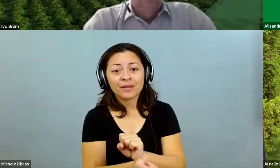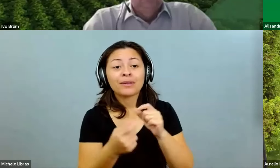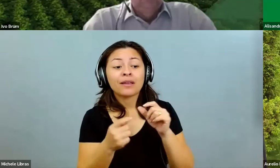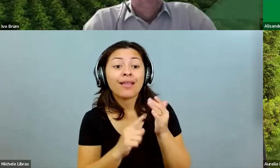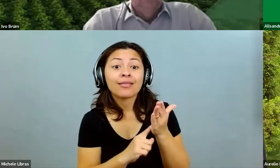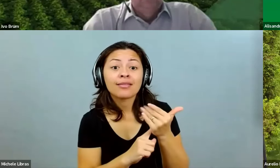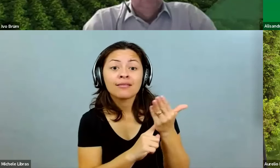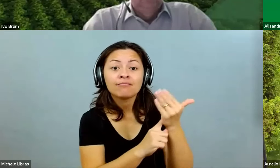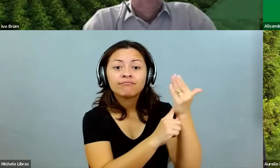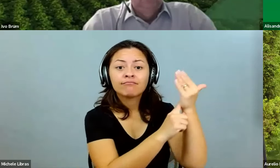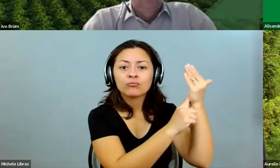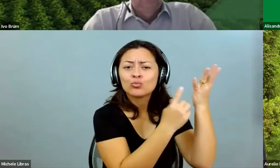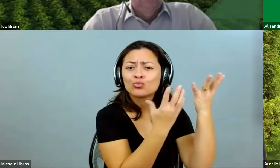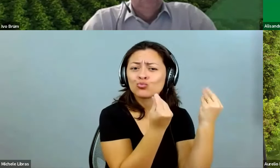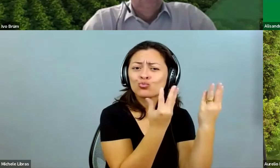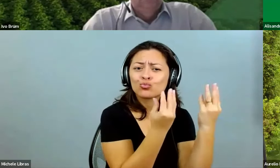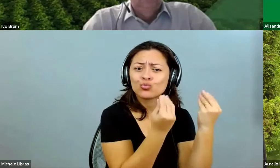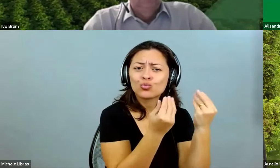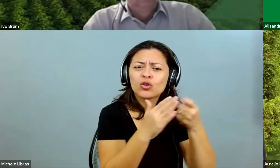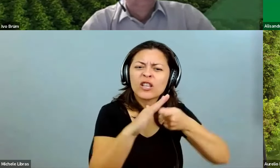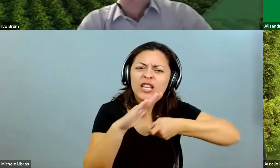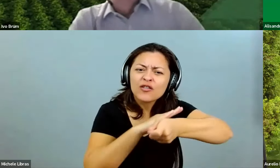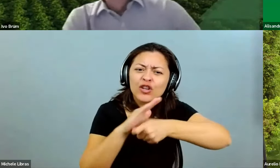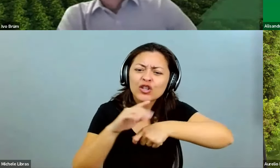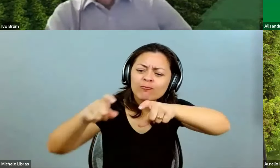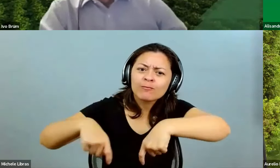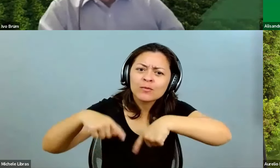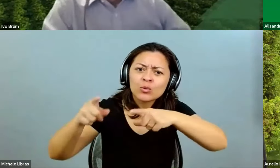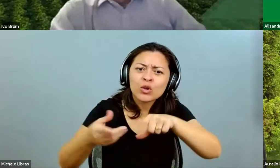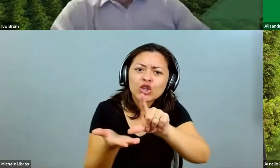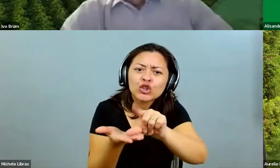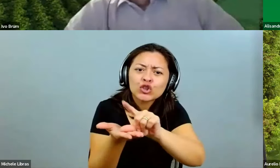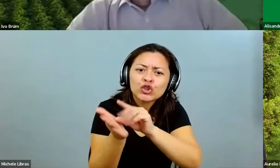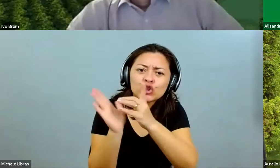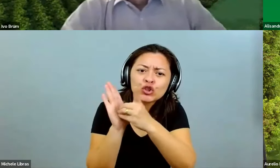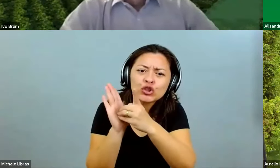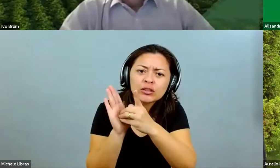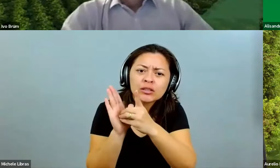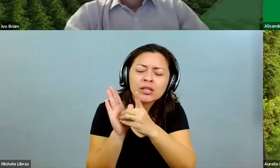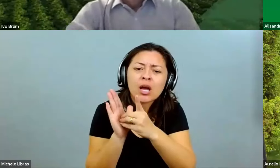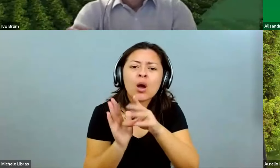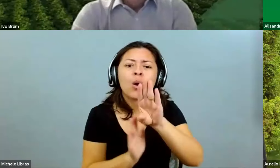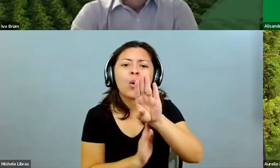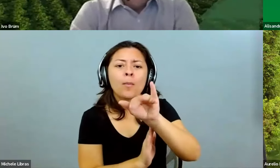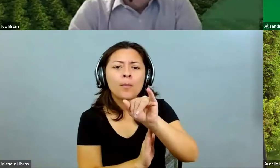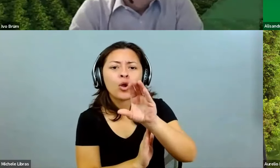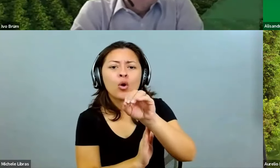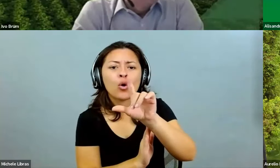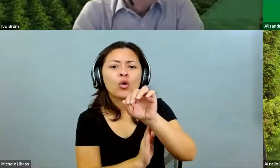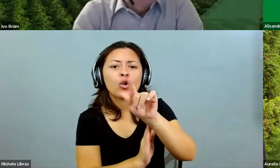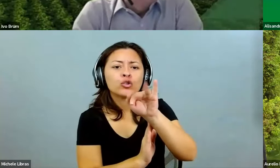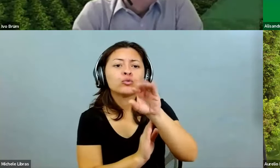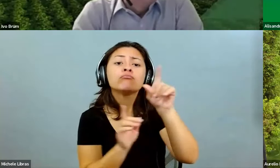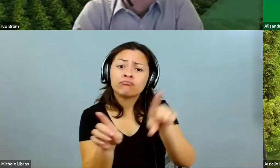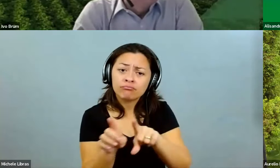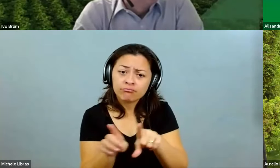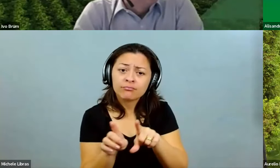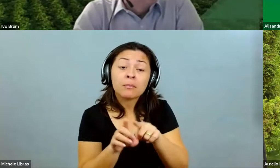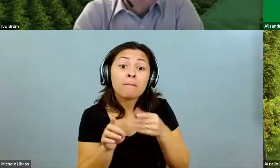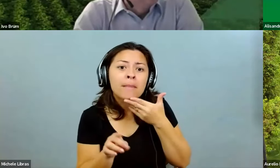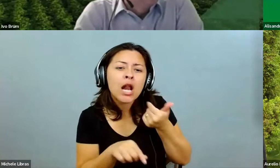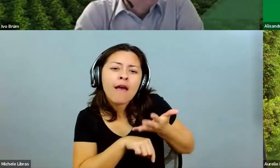tecnologia investir em agricultura digital em aplicação localizada investir em biológicos para nós nós nós melhorar a